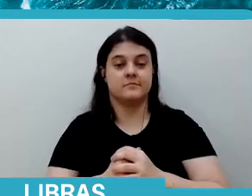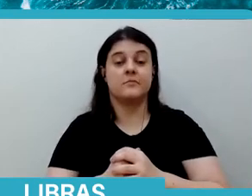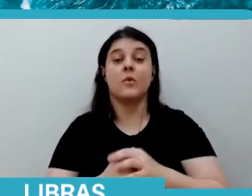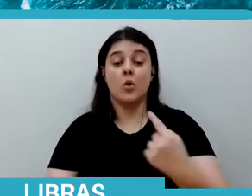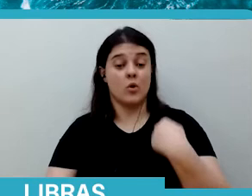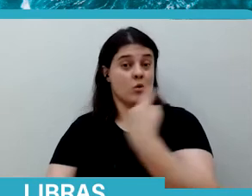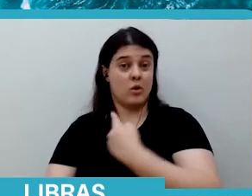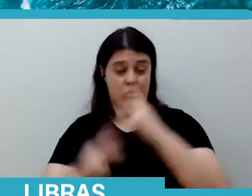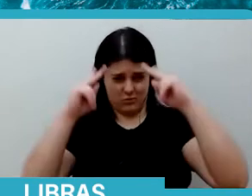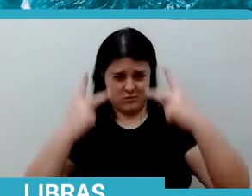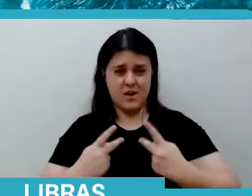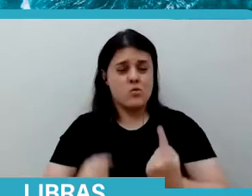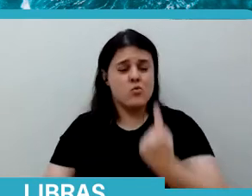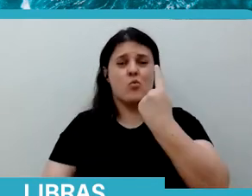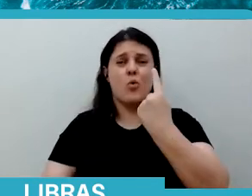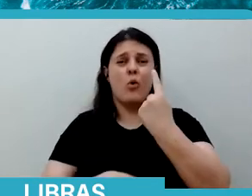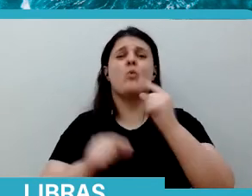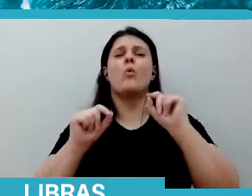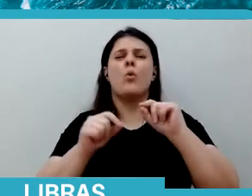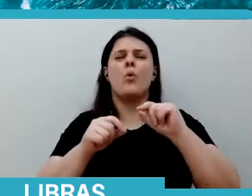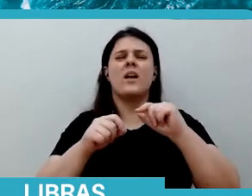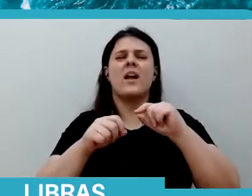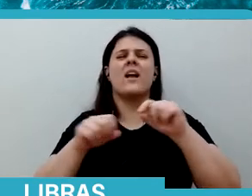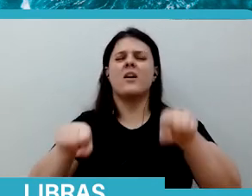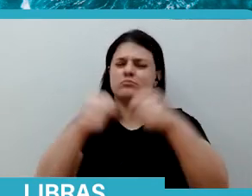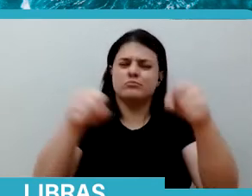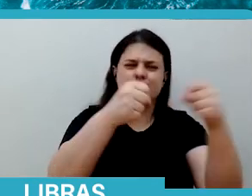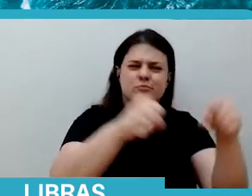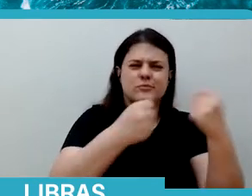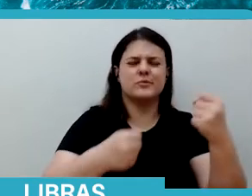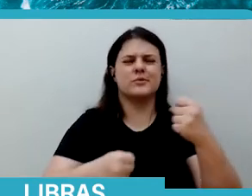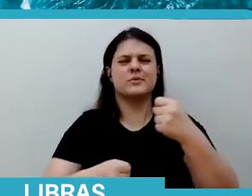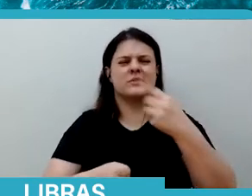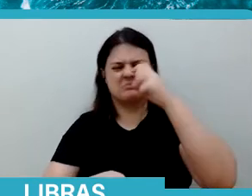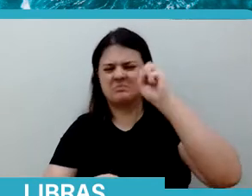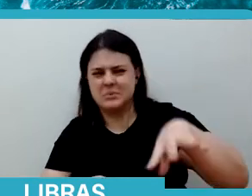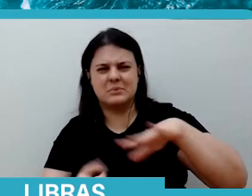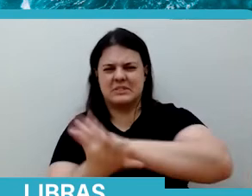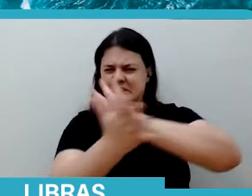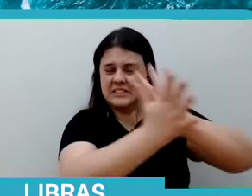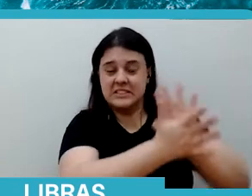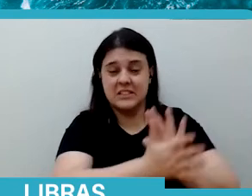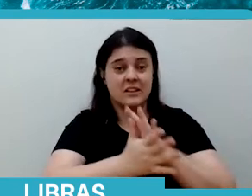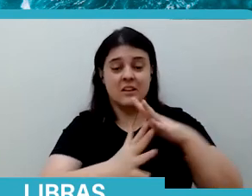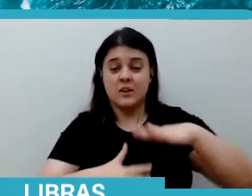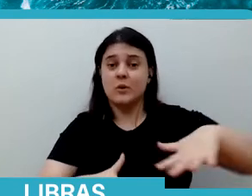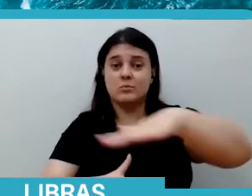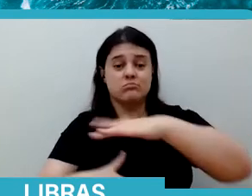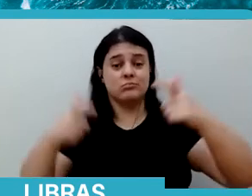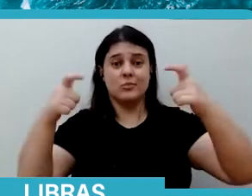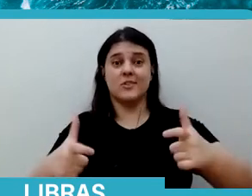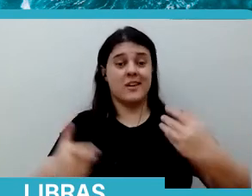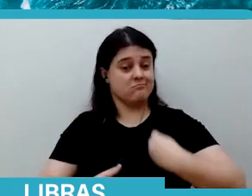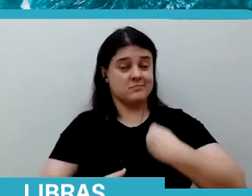e a gente é a única espécie que destrói o próprio ambiente como se a gente não precisasse desse ambiente para sobreviver